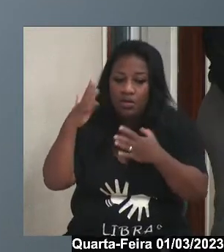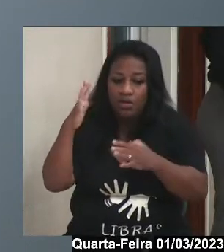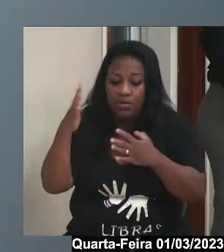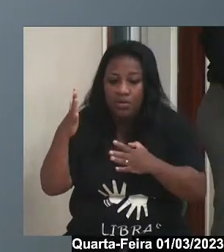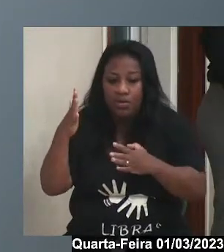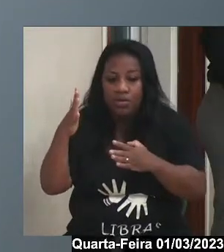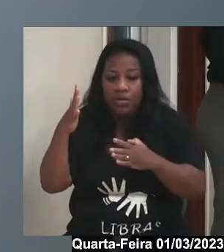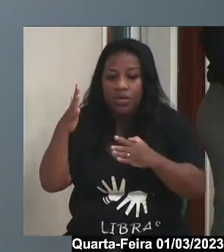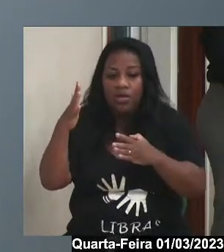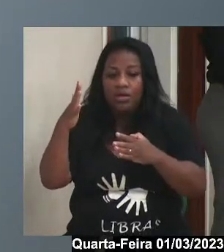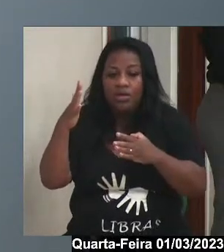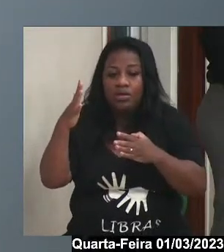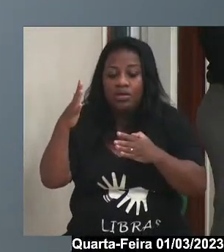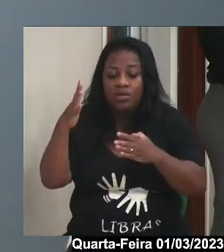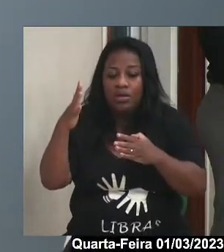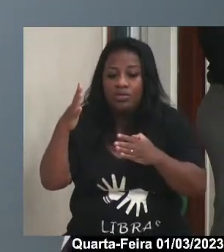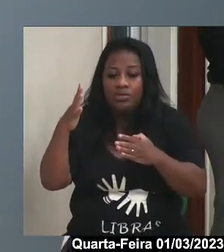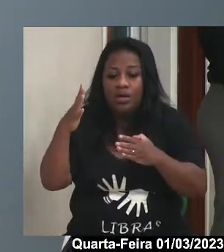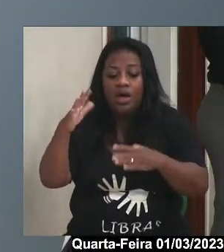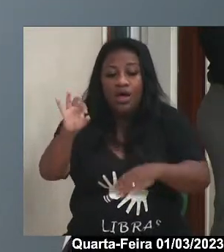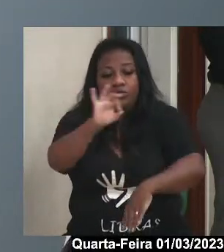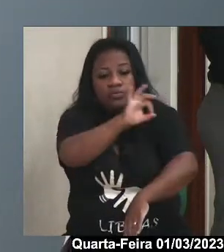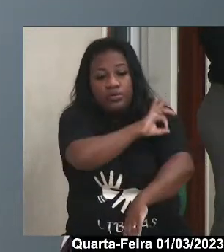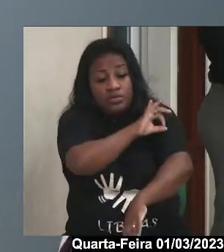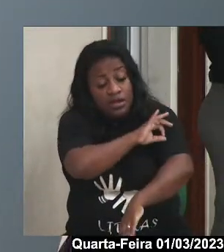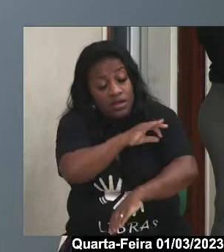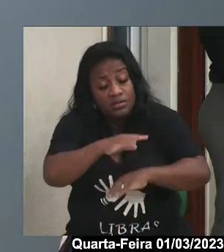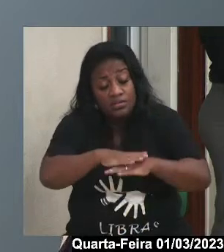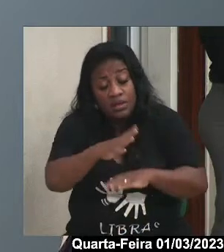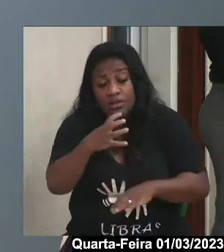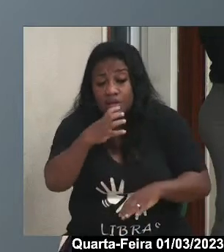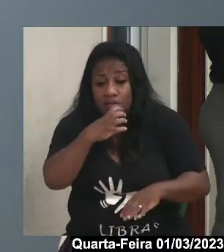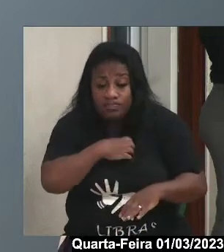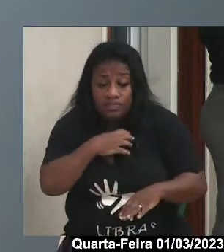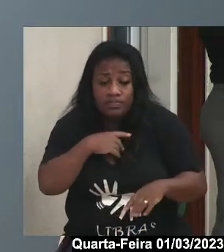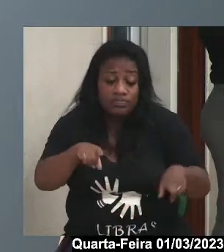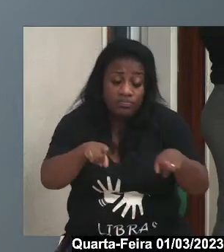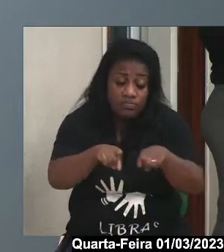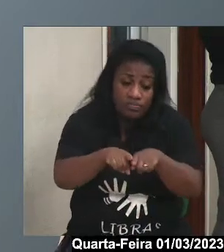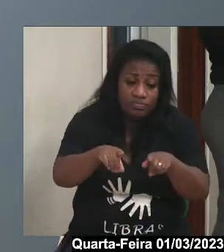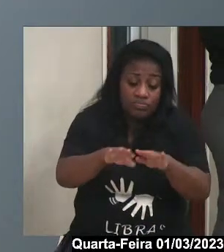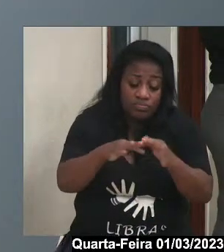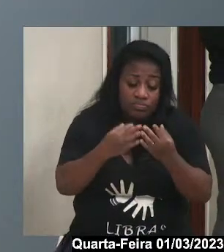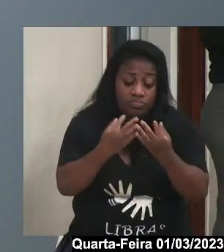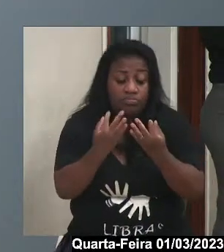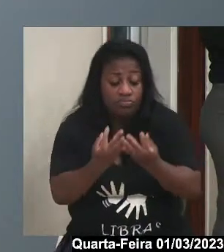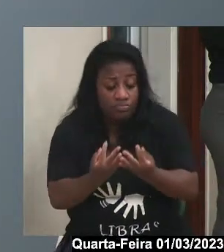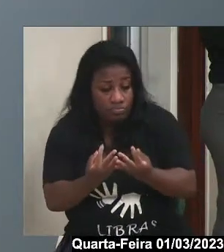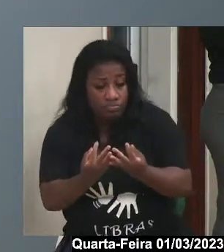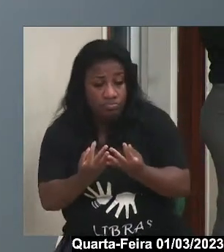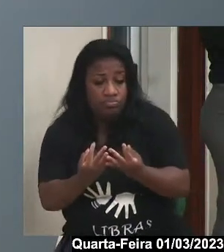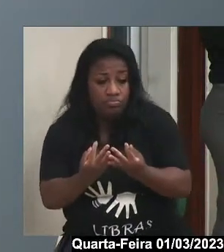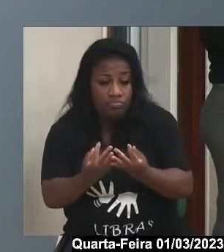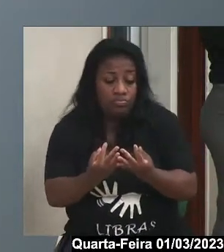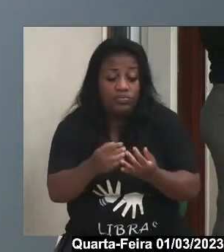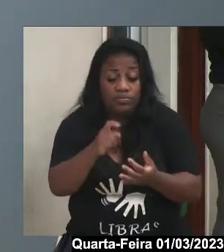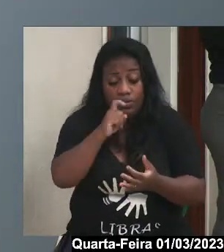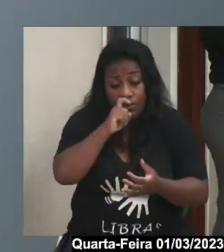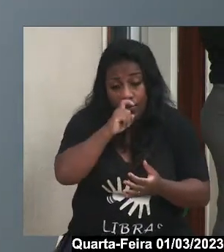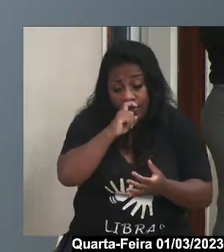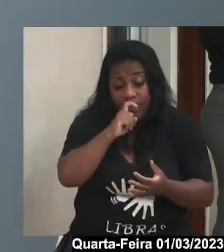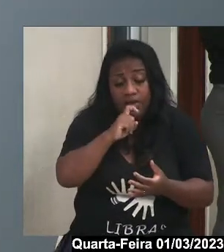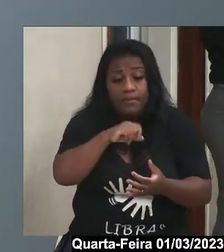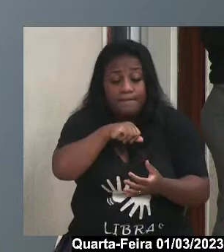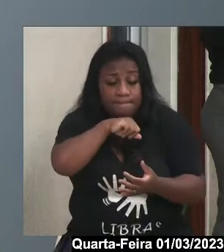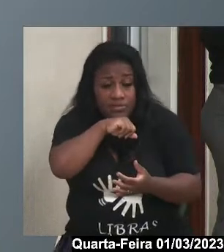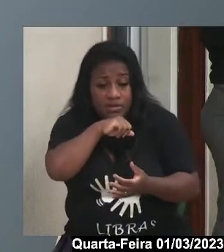dou os meus sinceros sentimentos à família daqueles que faleceram. Quem sofre no final é o